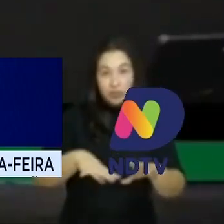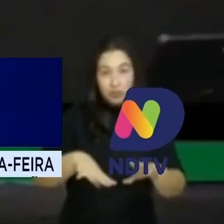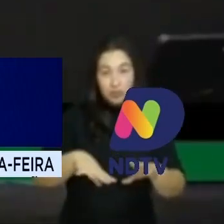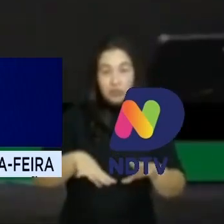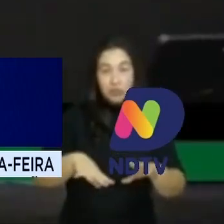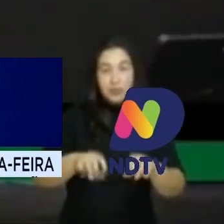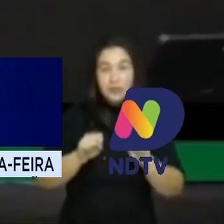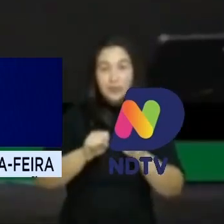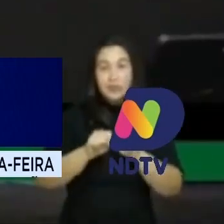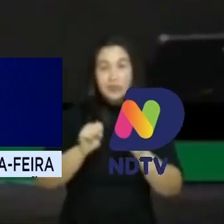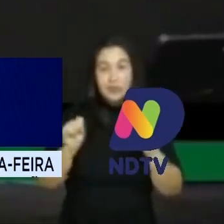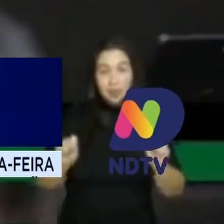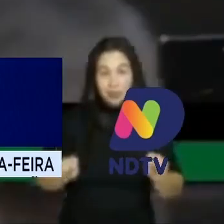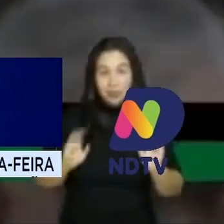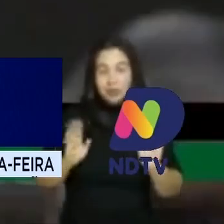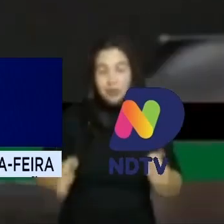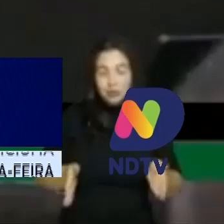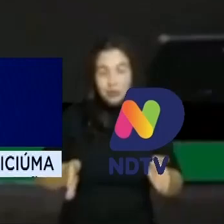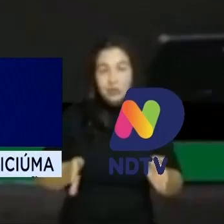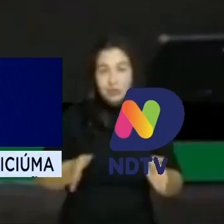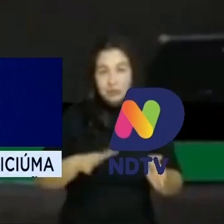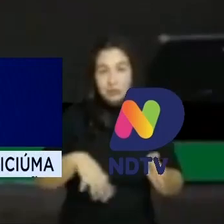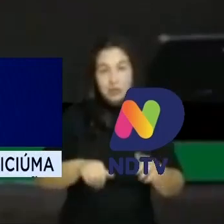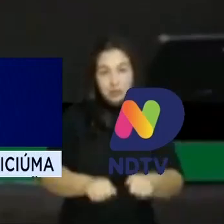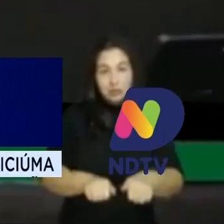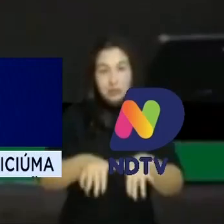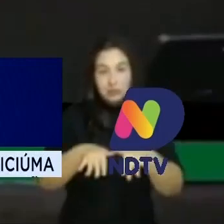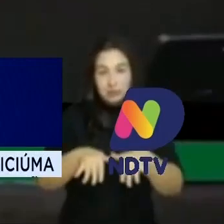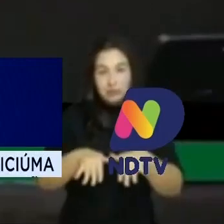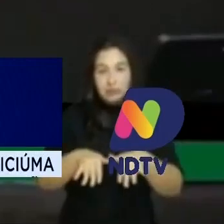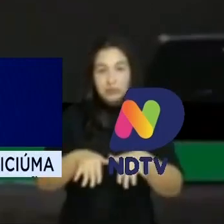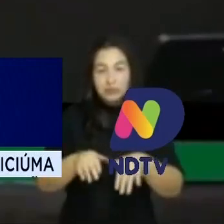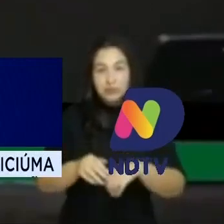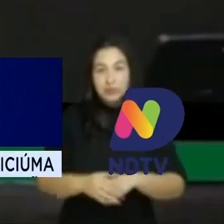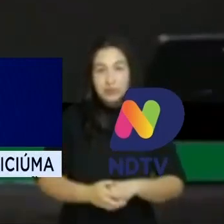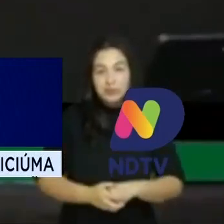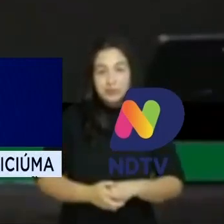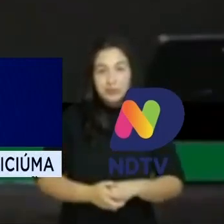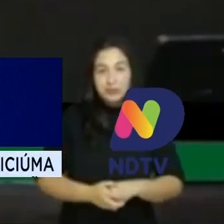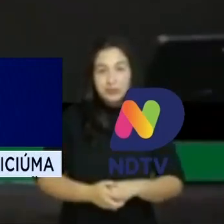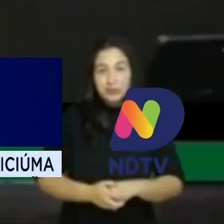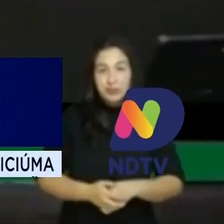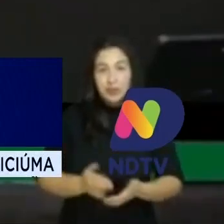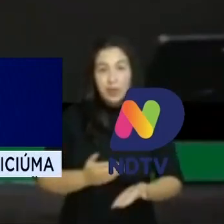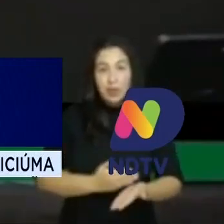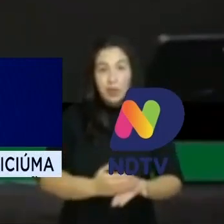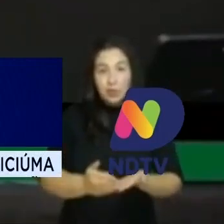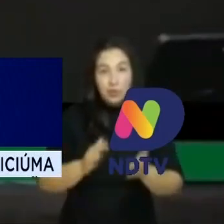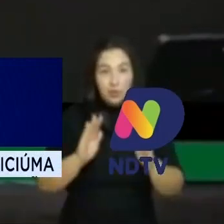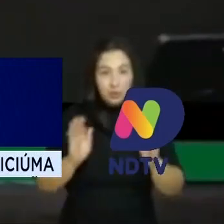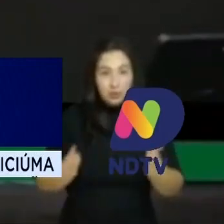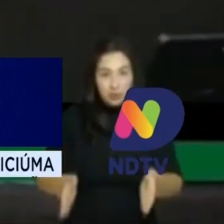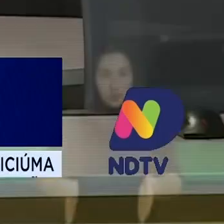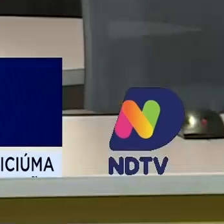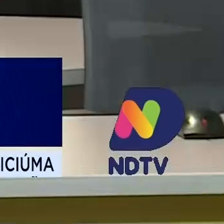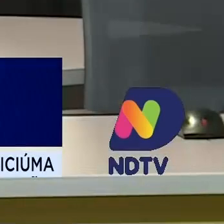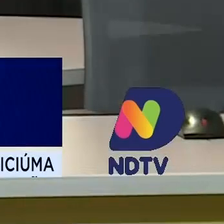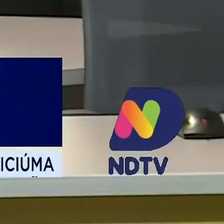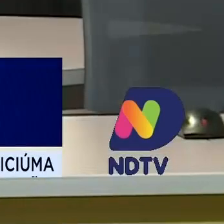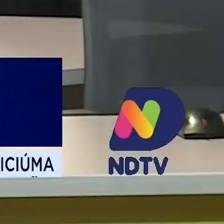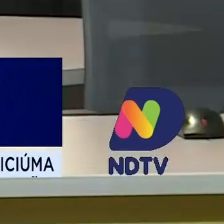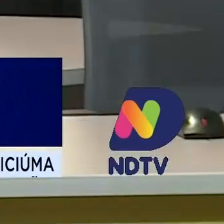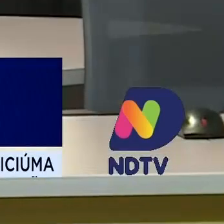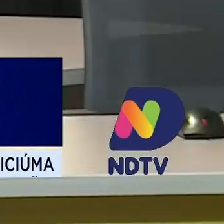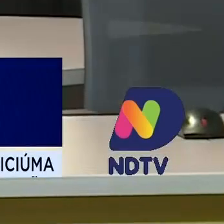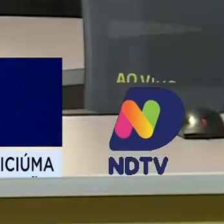Mauro de Nadal ainda organiza a agenda de trabalho e que projetos serão discutidos no período de permanência junto e à frente ao Governo do